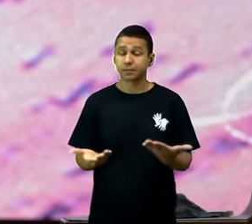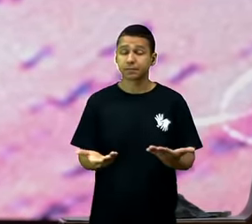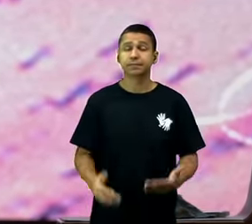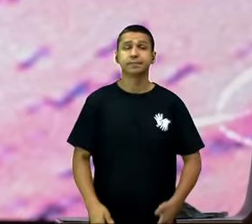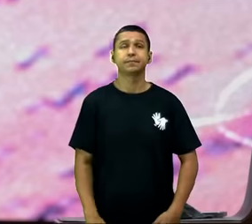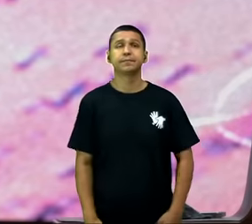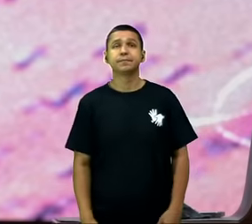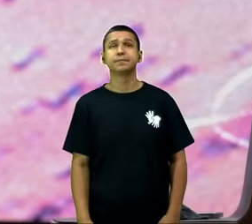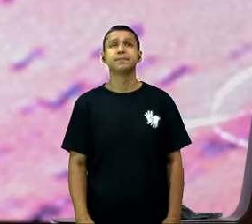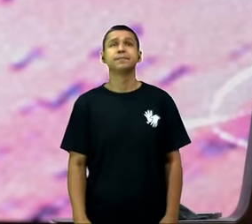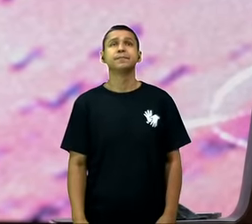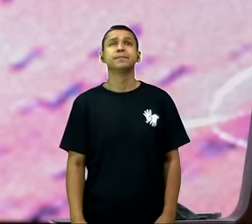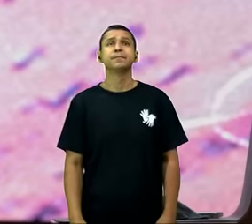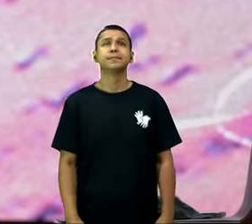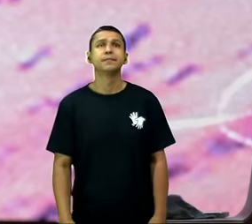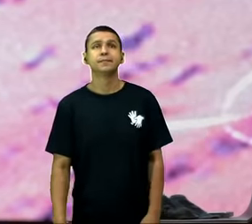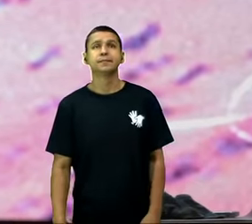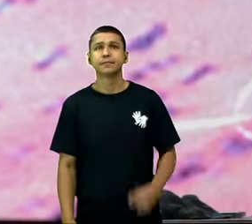colhe.